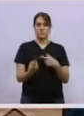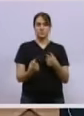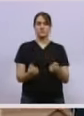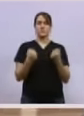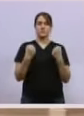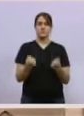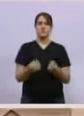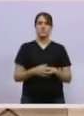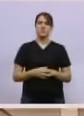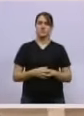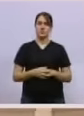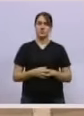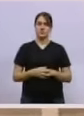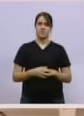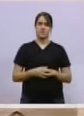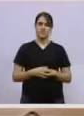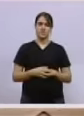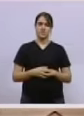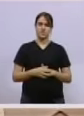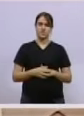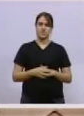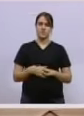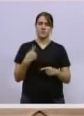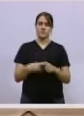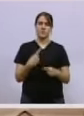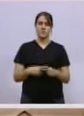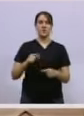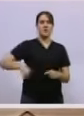tempo? Musculatura fraca da lombar.